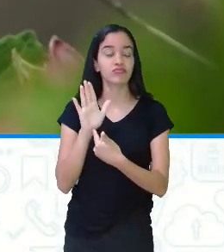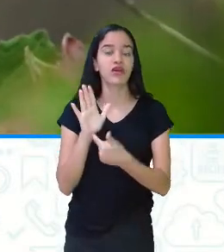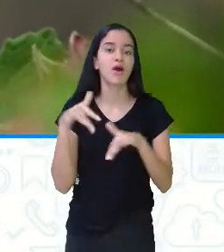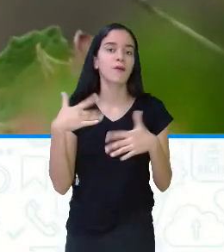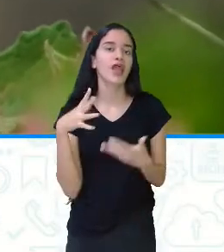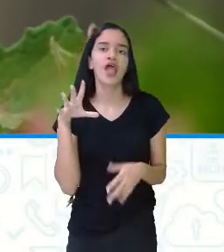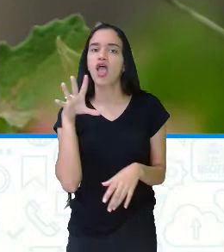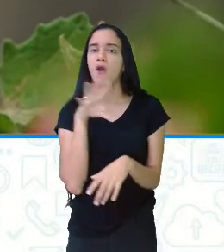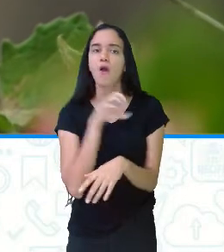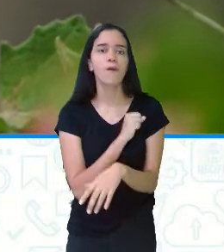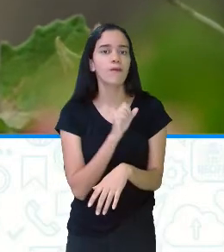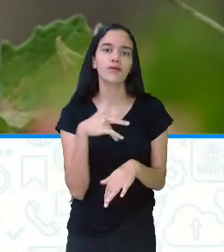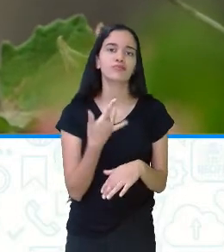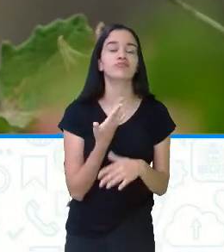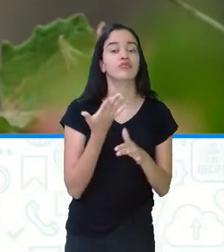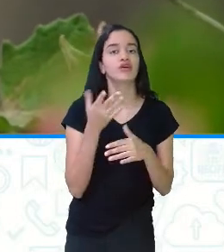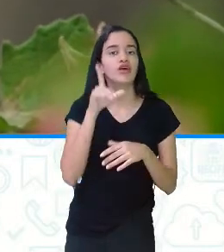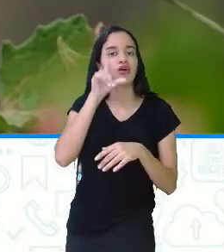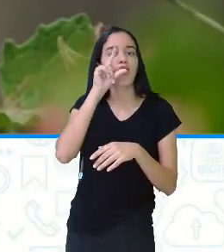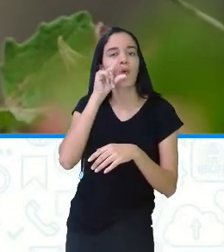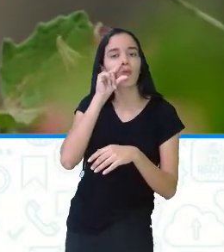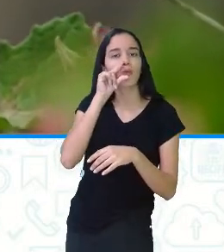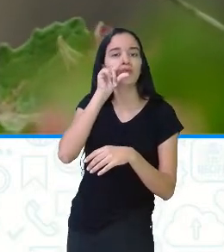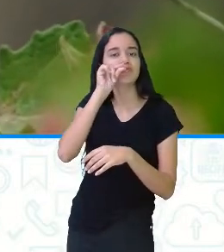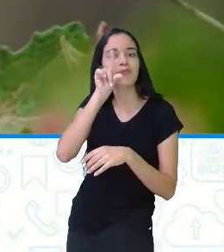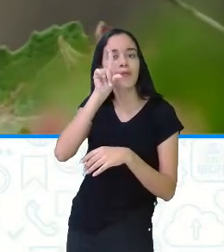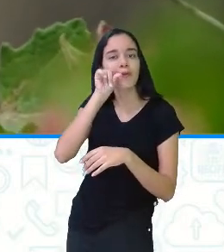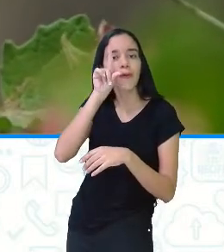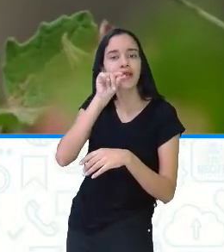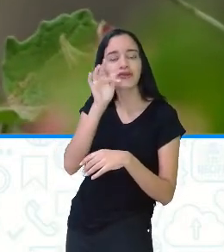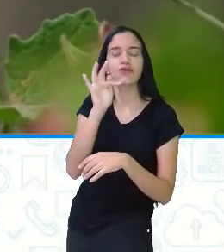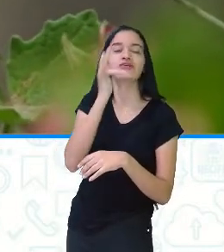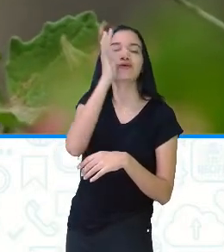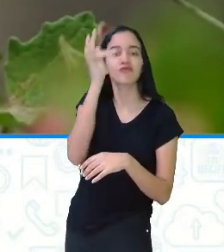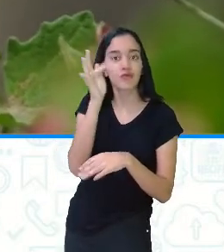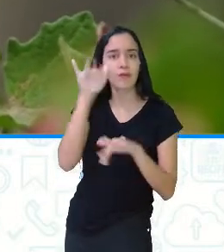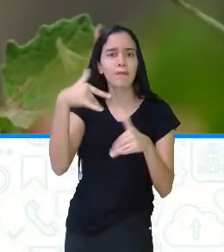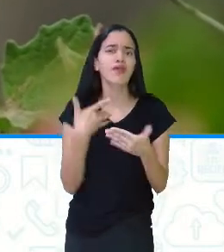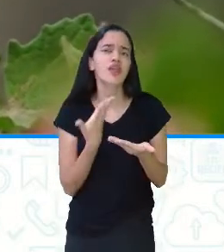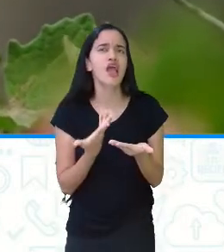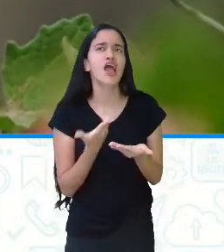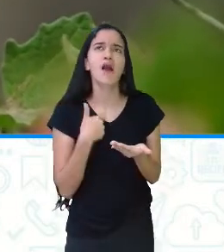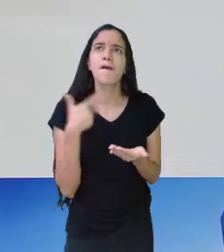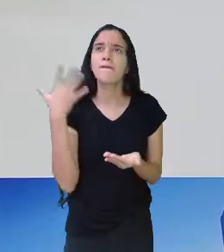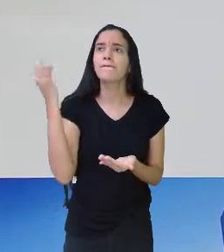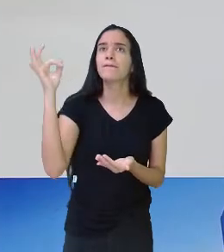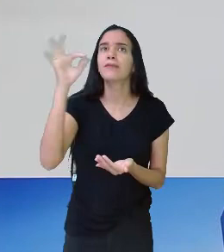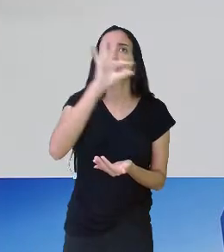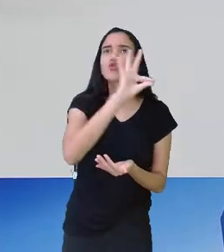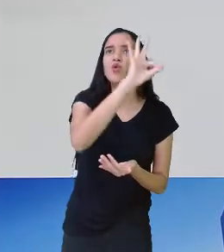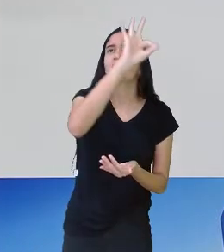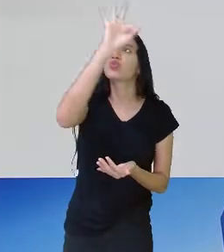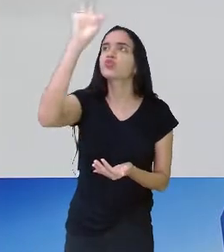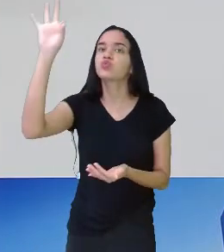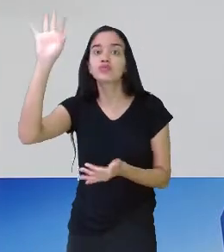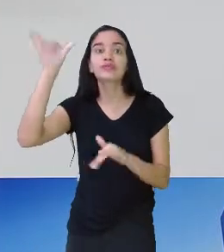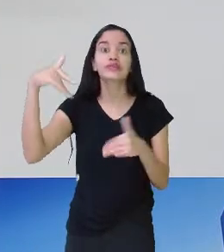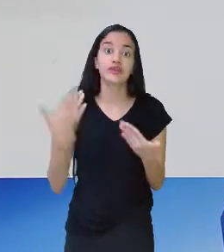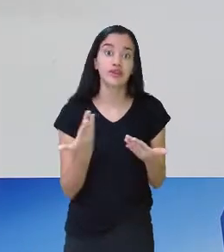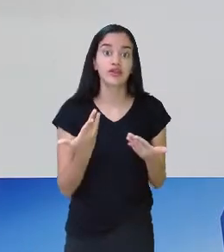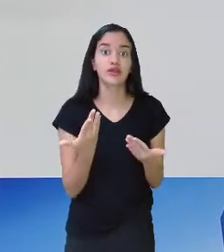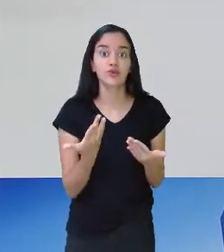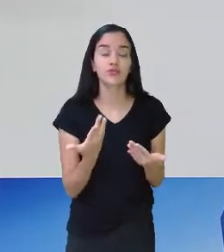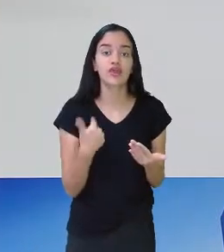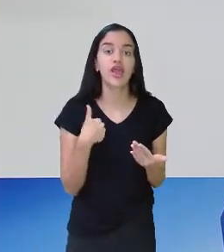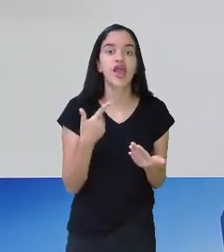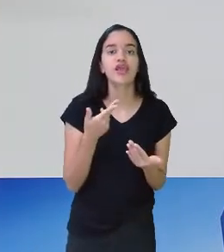amo o beija-flor, porque quando eu estava me inspirando, professora Márcia, para trazer um bichinho, passou um na minha frente. Eita, que legal. Aí, então